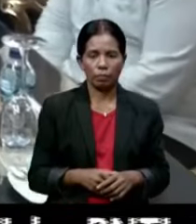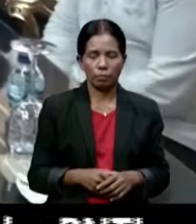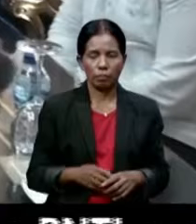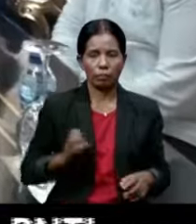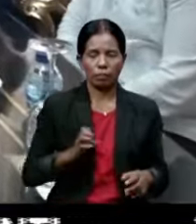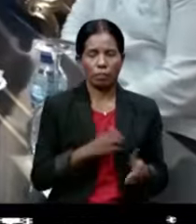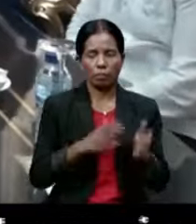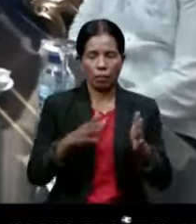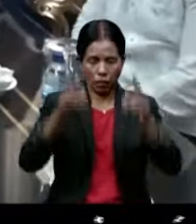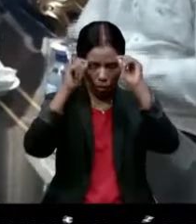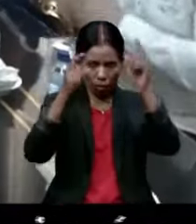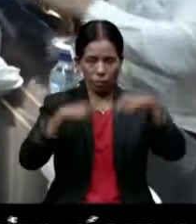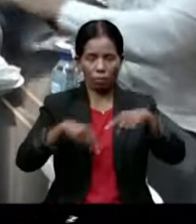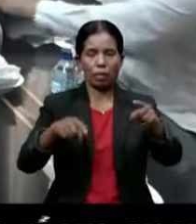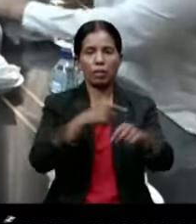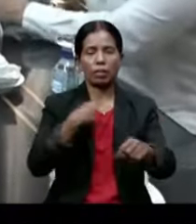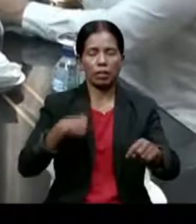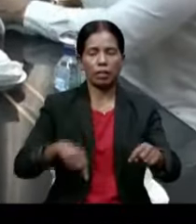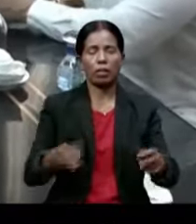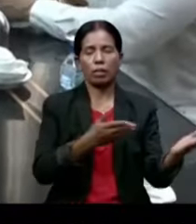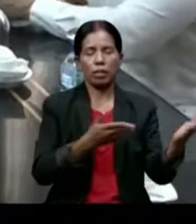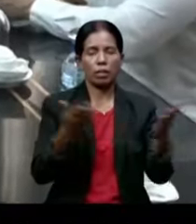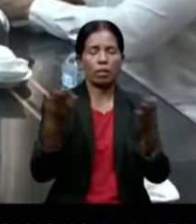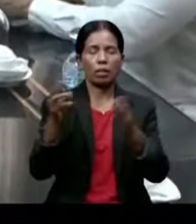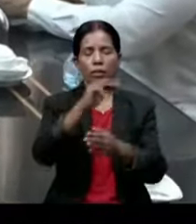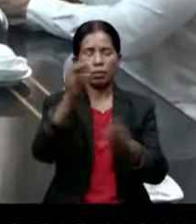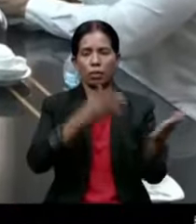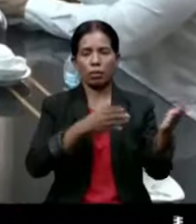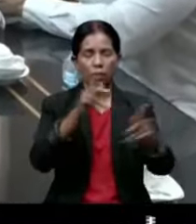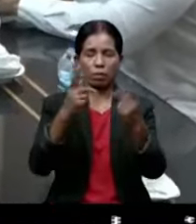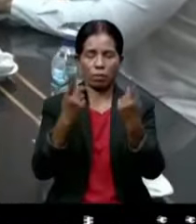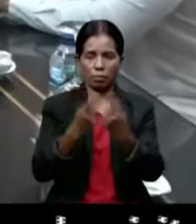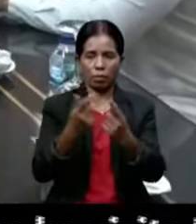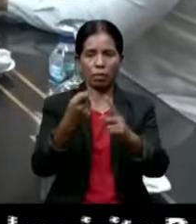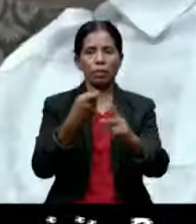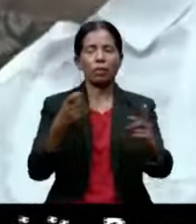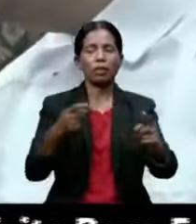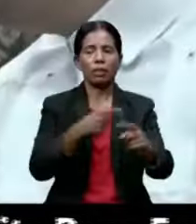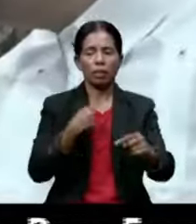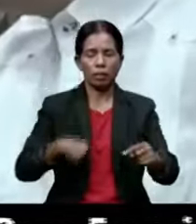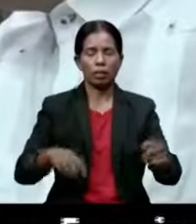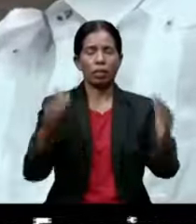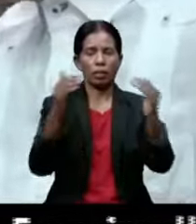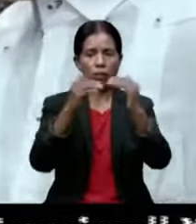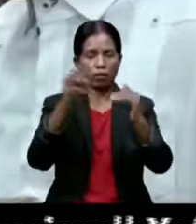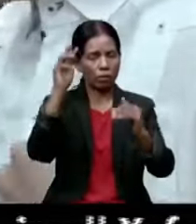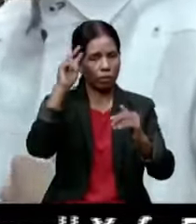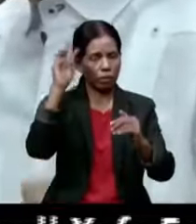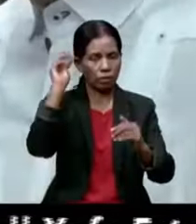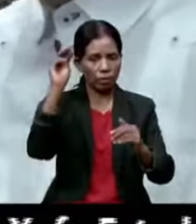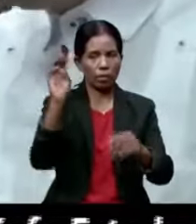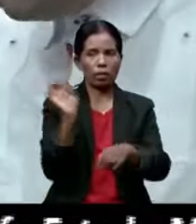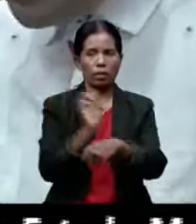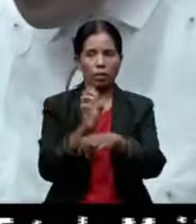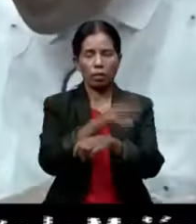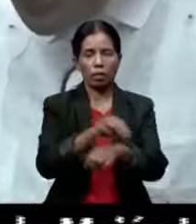Embaixador Timor-Leste Bacina, segundo ANE, Lore Investidor Balon Husicina, encontra o vice-primeiro-ministro, ministro coordenador assunto econômico